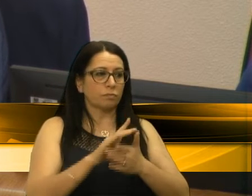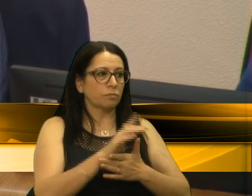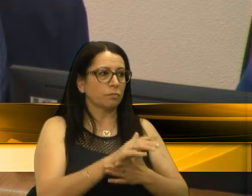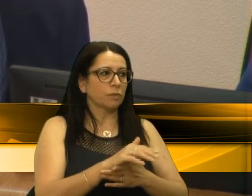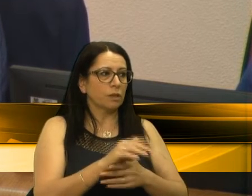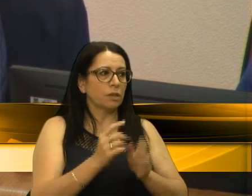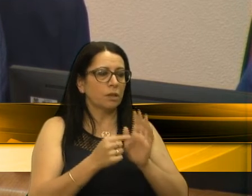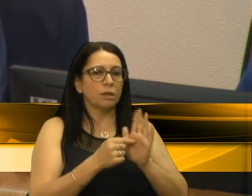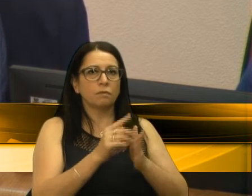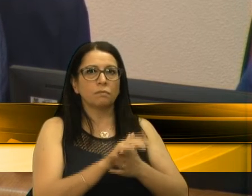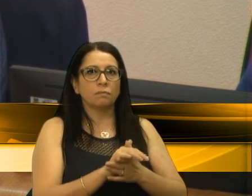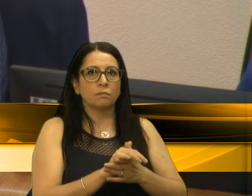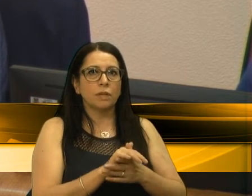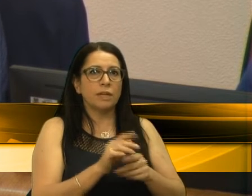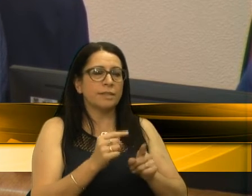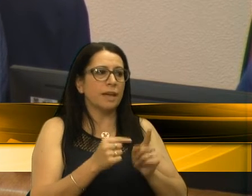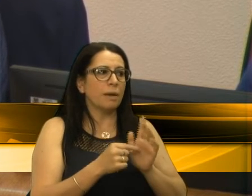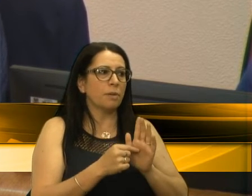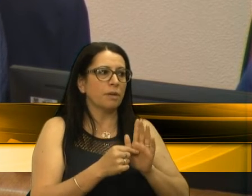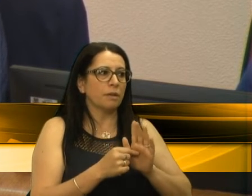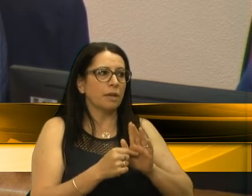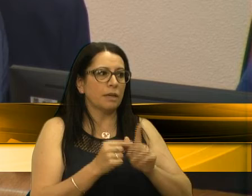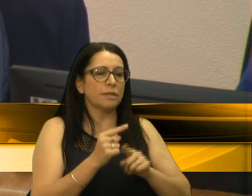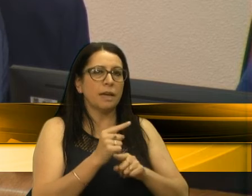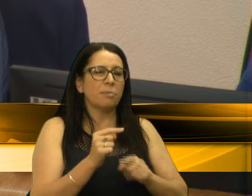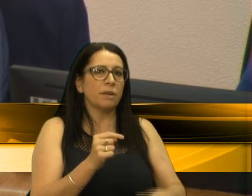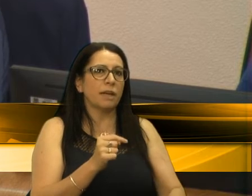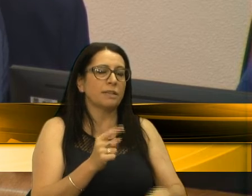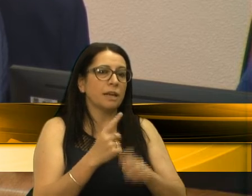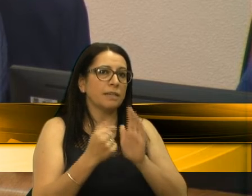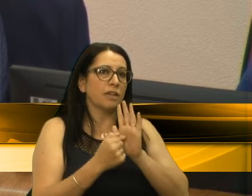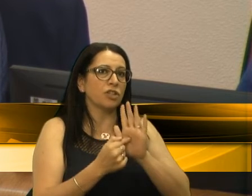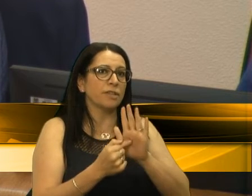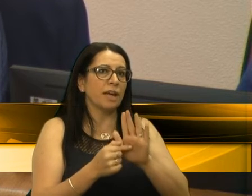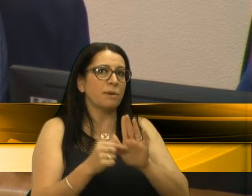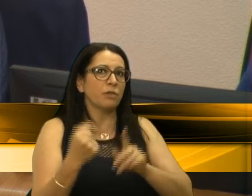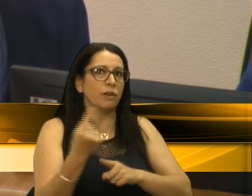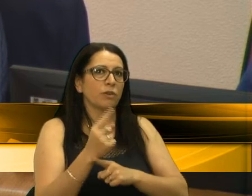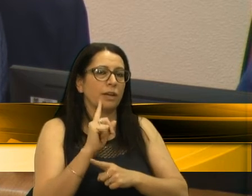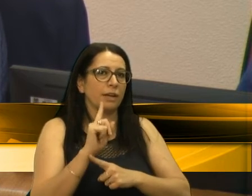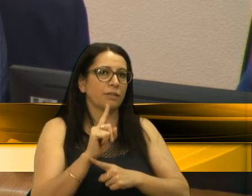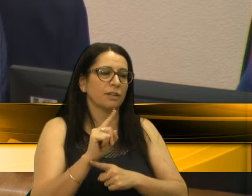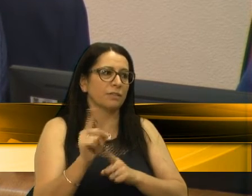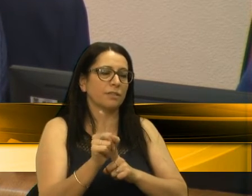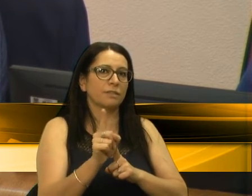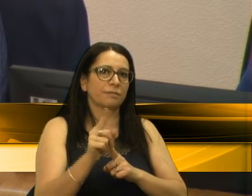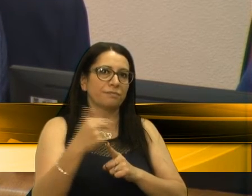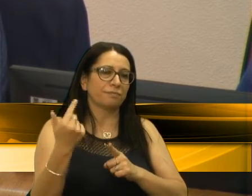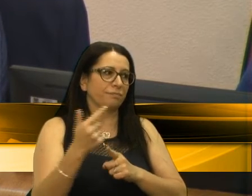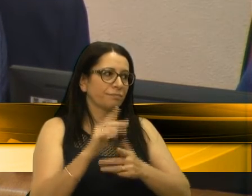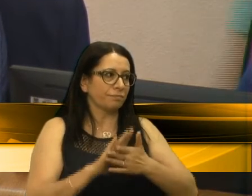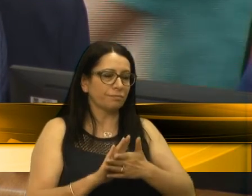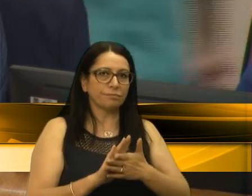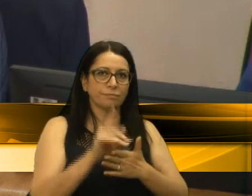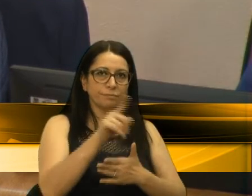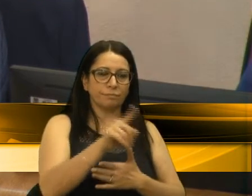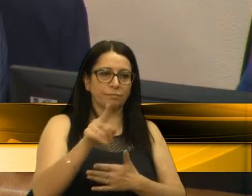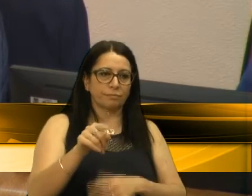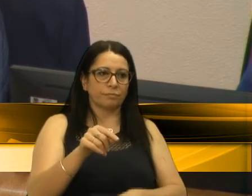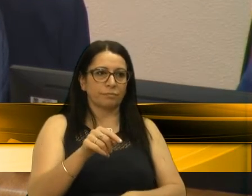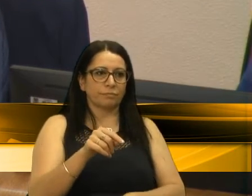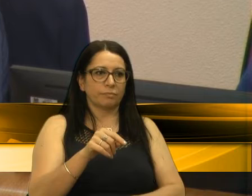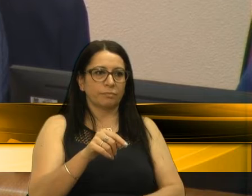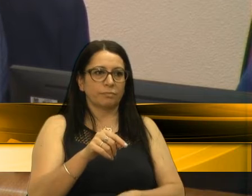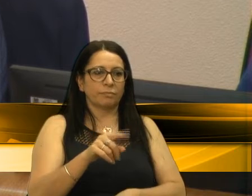que normalmente são pedidos via Secretaria de Cultura. Doutora Cássia Kuhn, em relação a esses pedidos e realização dos eventos temporários que chegam à tua pasta, qual o procedimento utilizado para a concessão